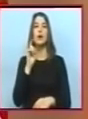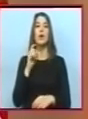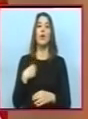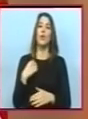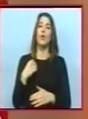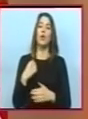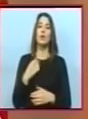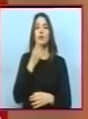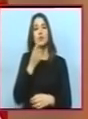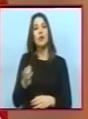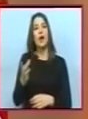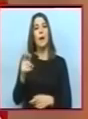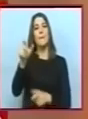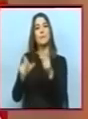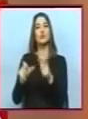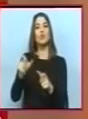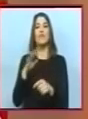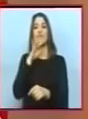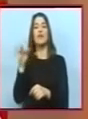que não são da família.